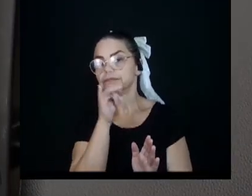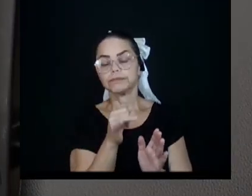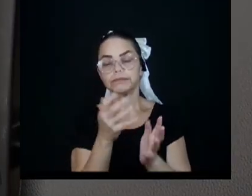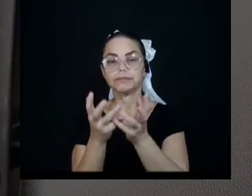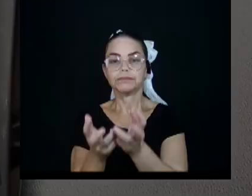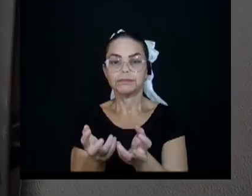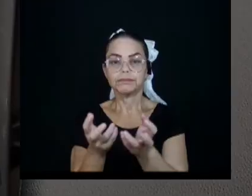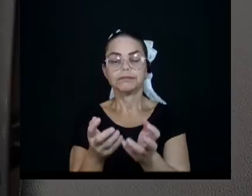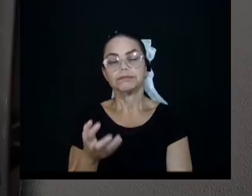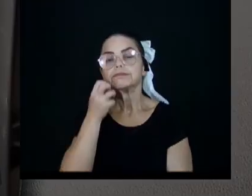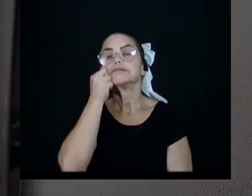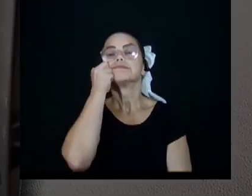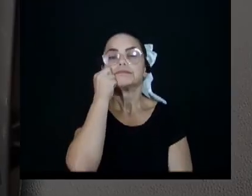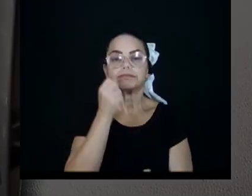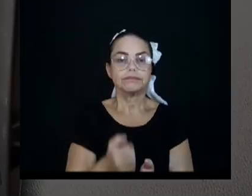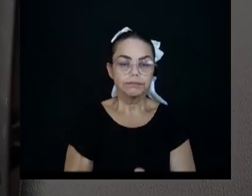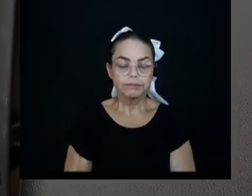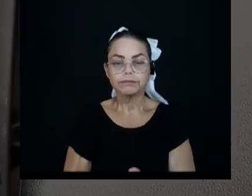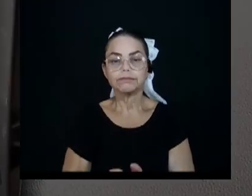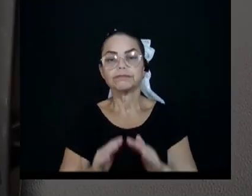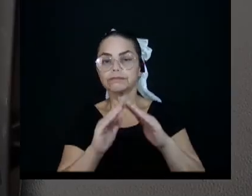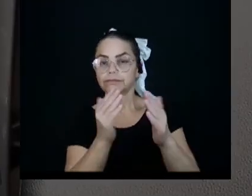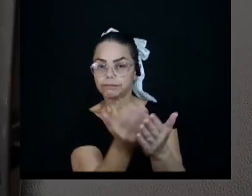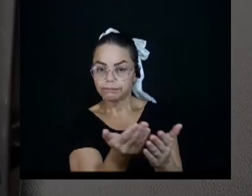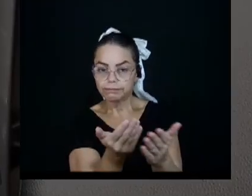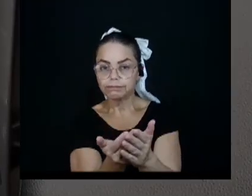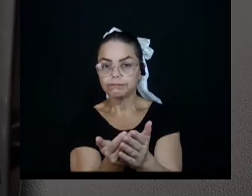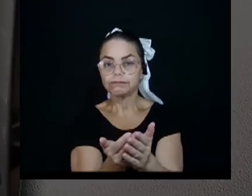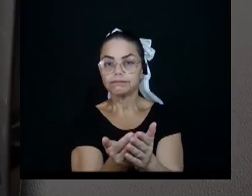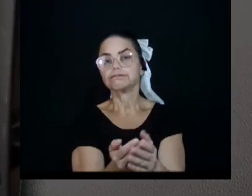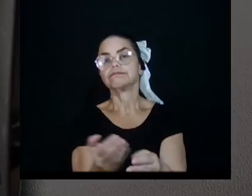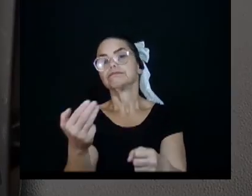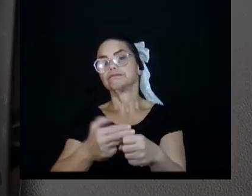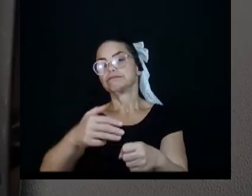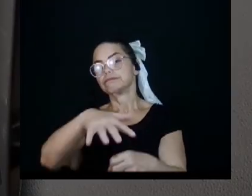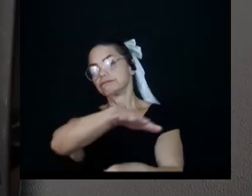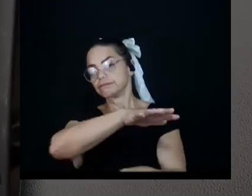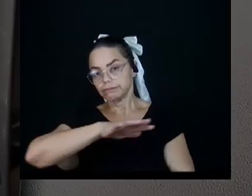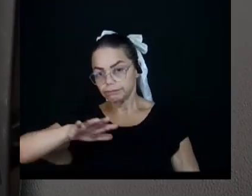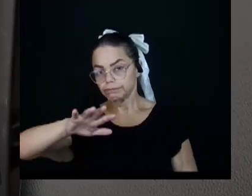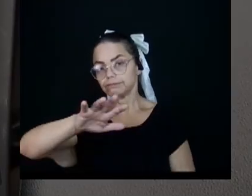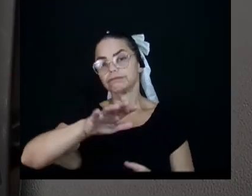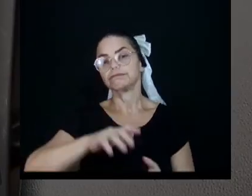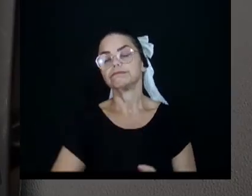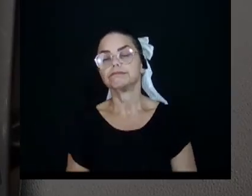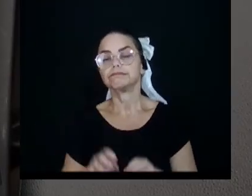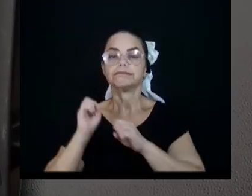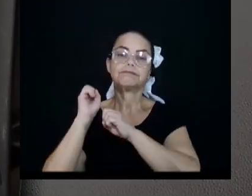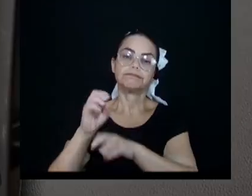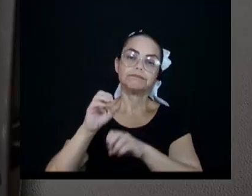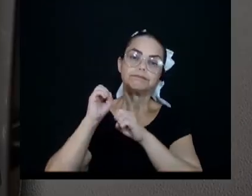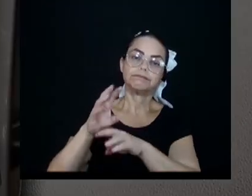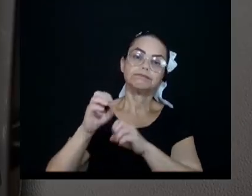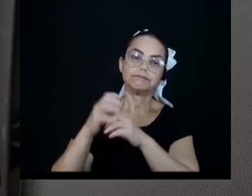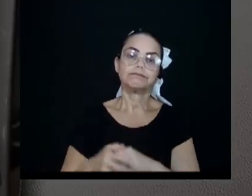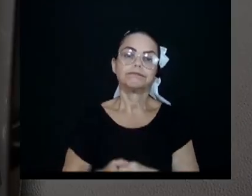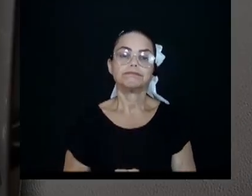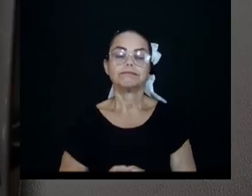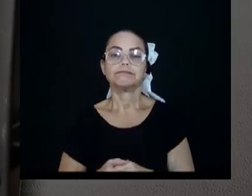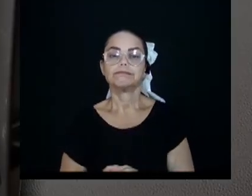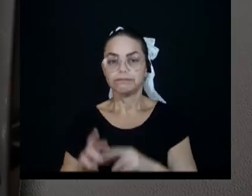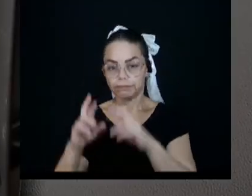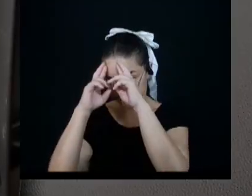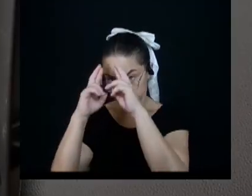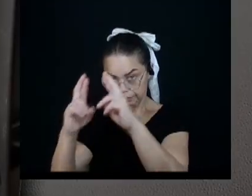É que a escola, a rede municipal, a rede de educação, de saúde, respeitem o nome